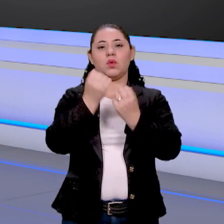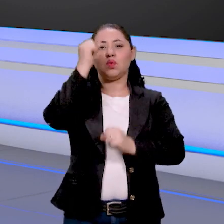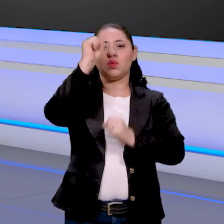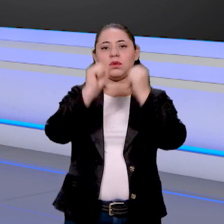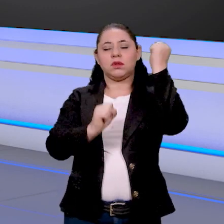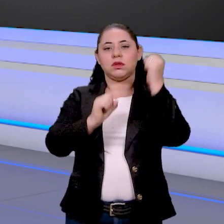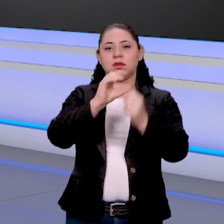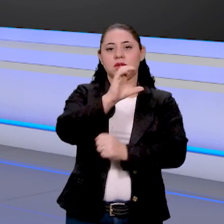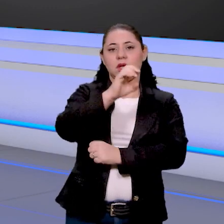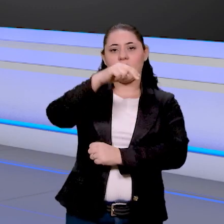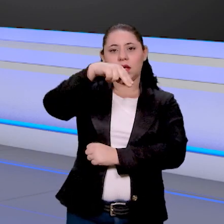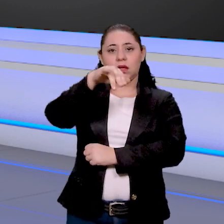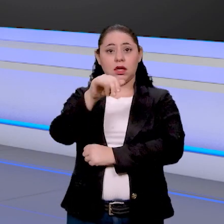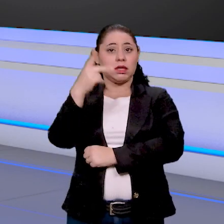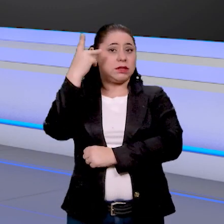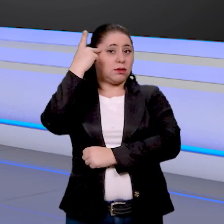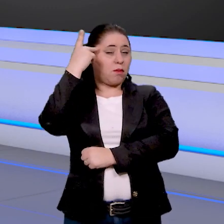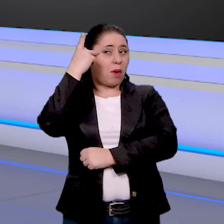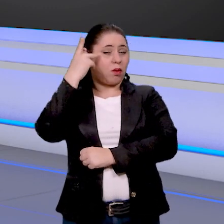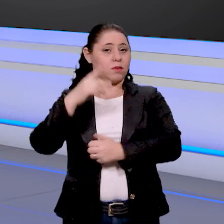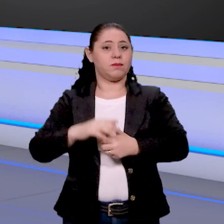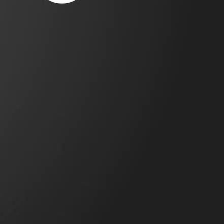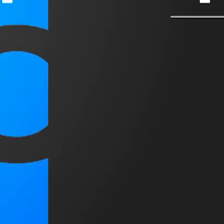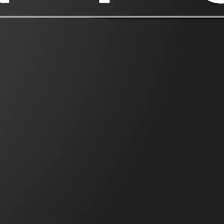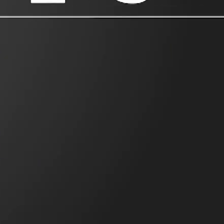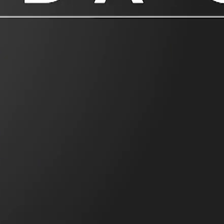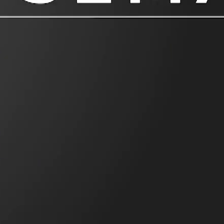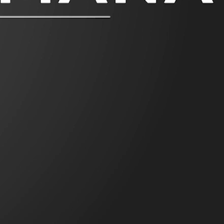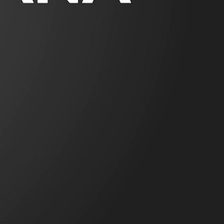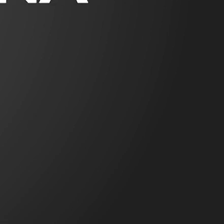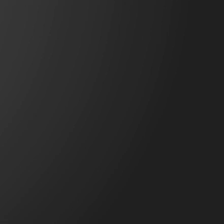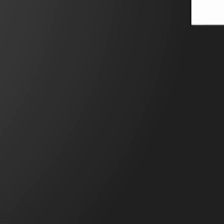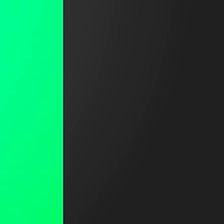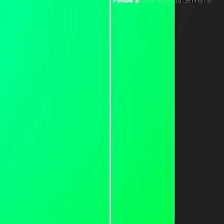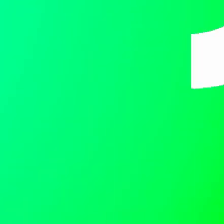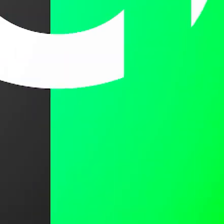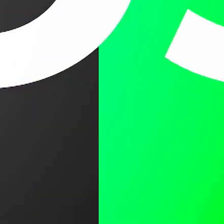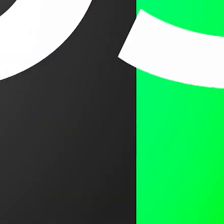Nacional da Indústria, CNI, em São Paulo.